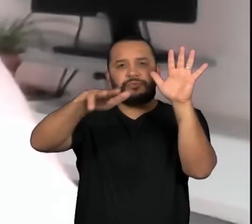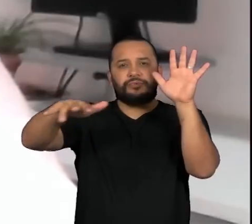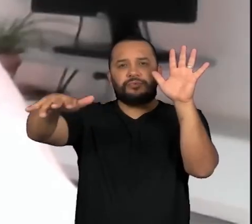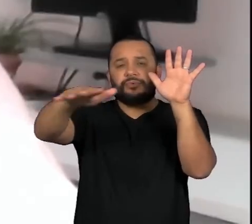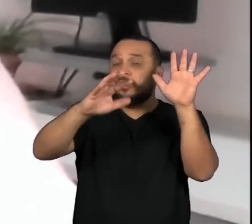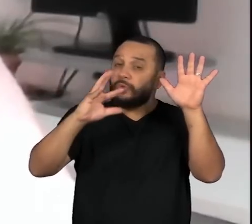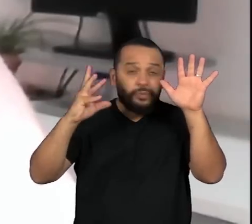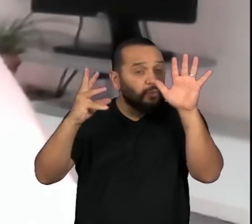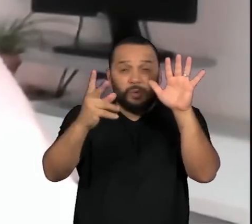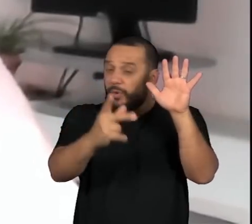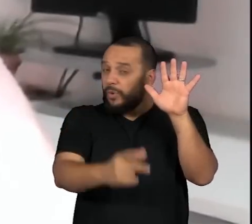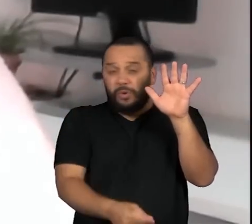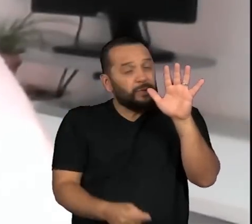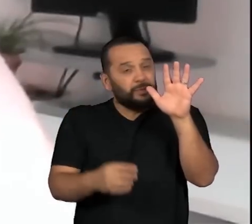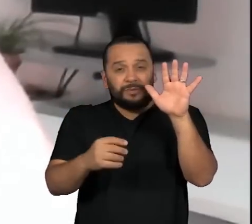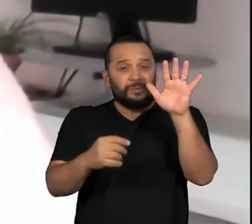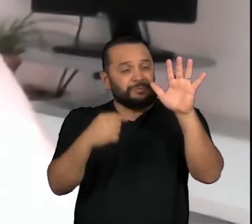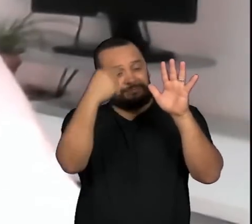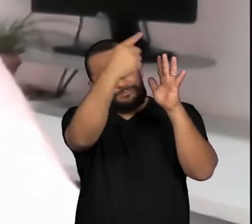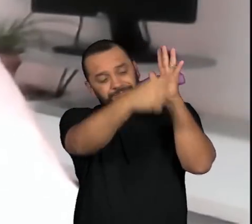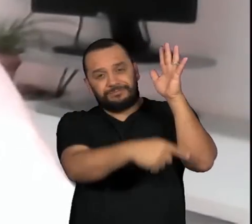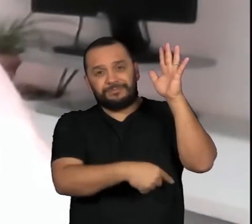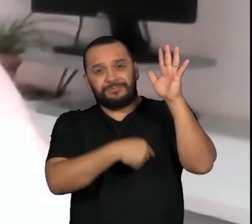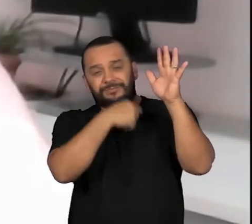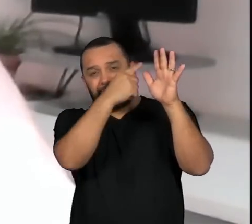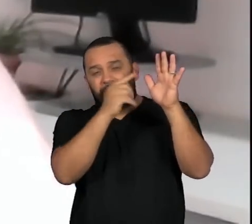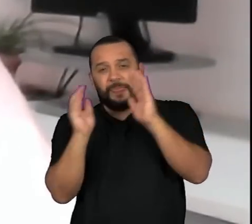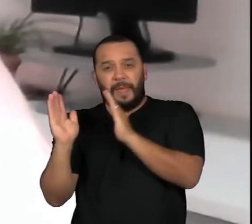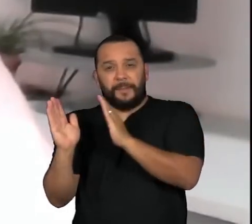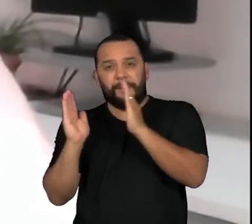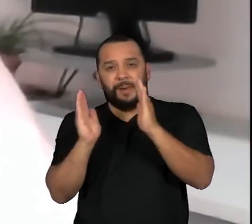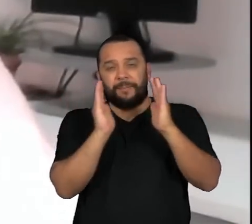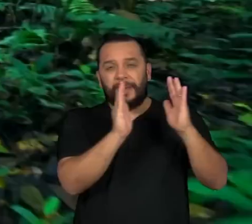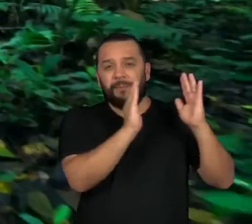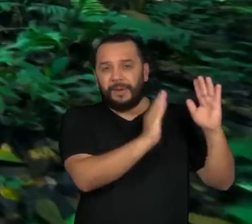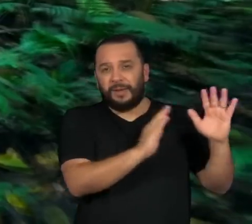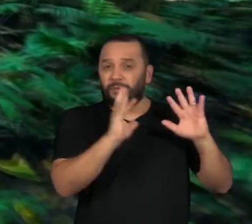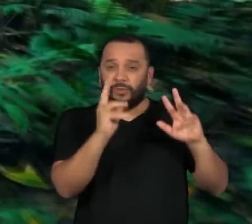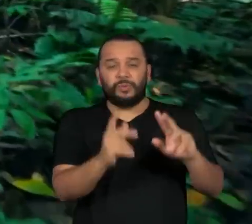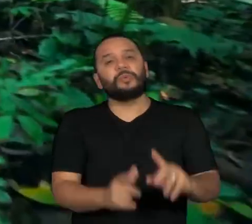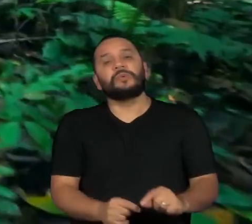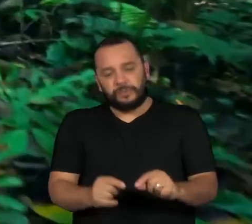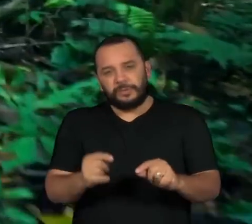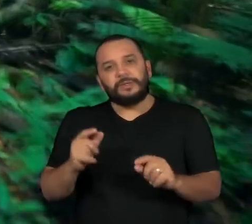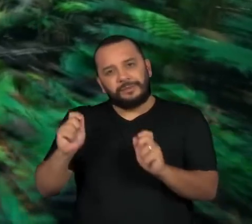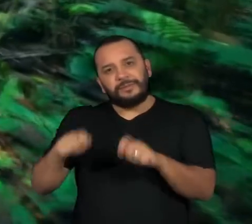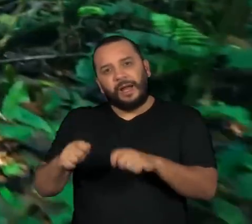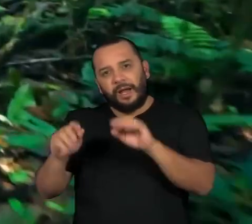todos os processos que a gente tem hoje, ecofisiológicos, que a gente chama, né?